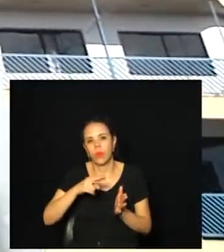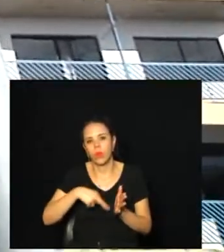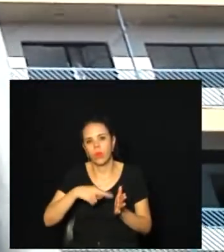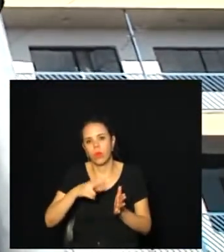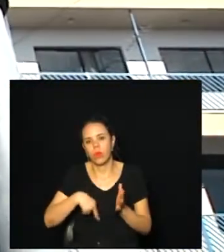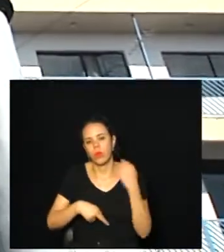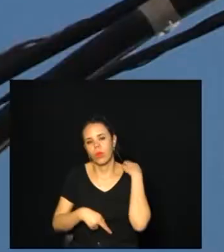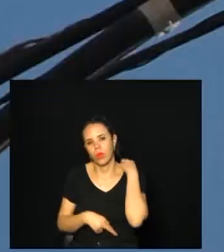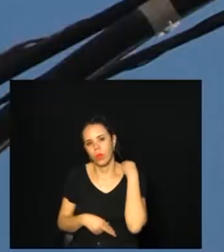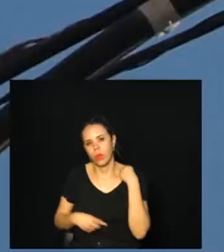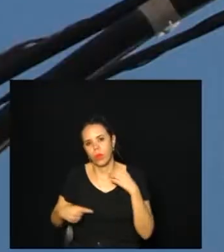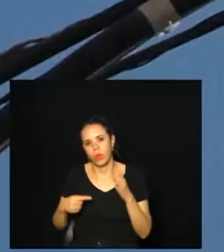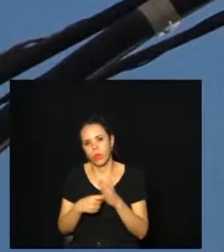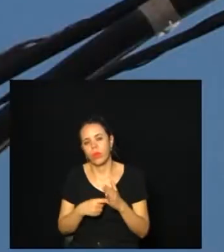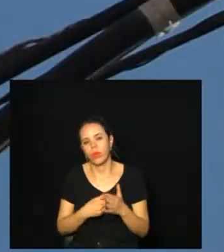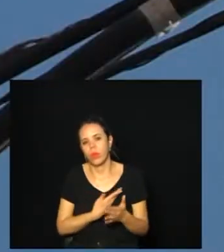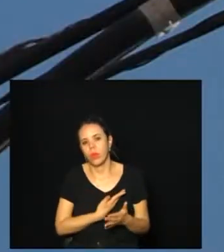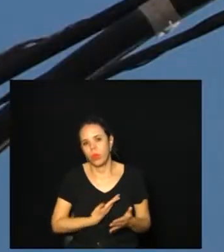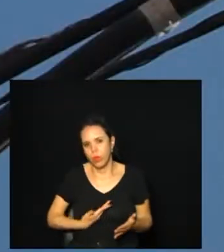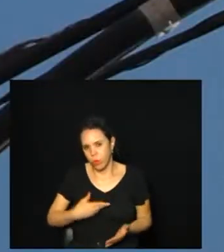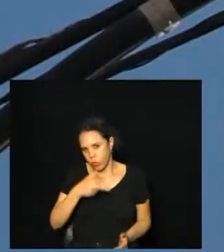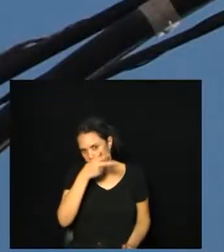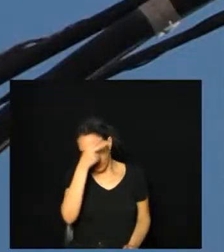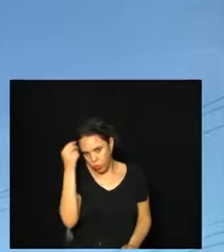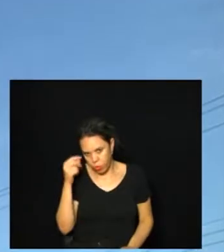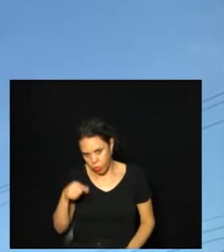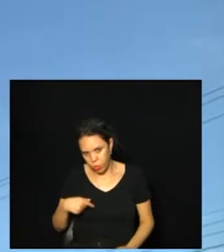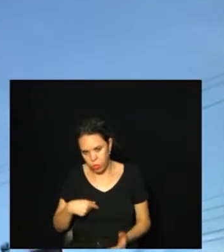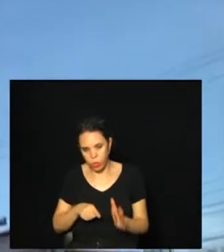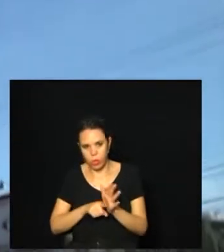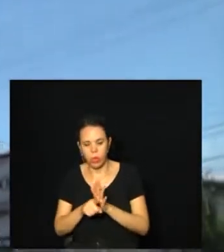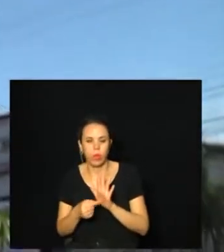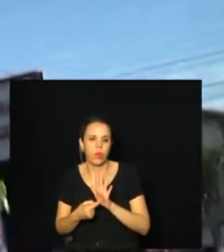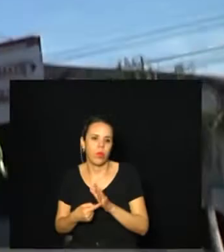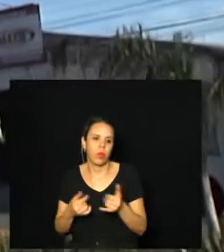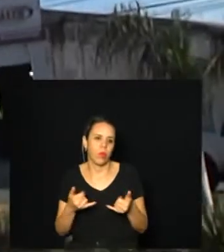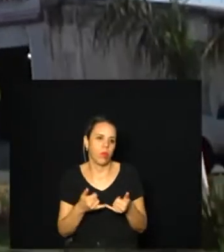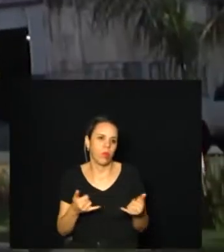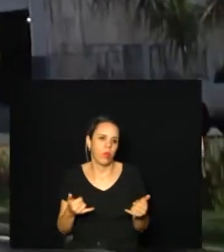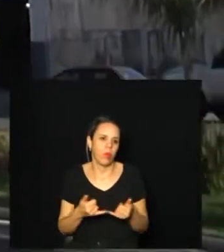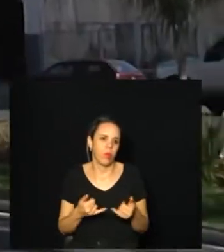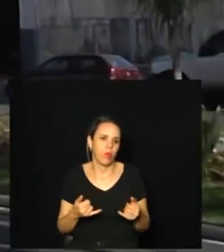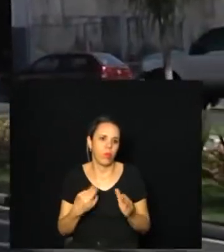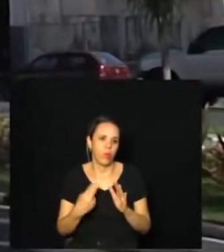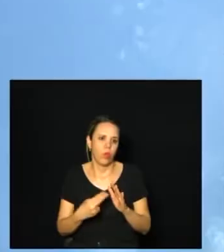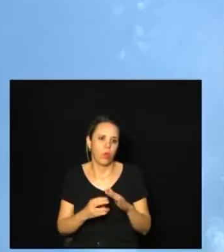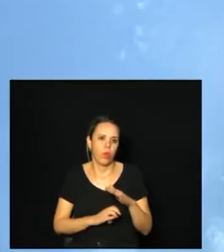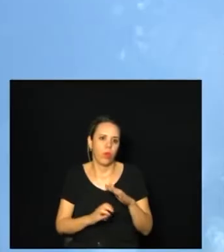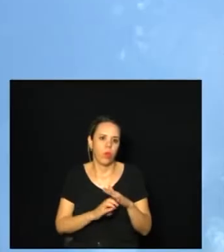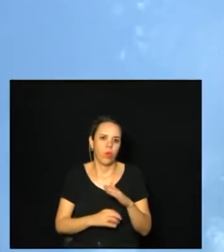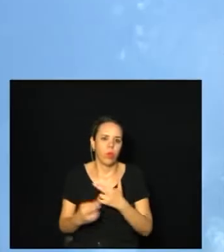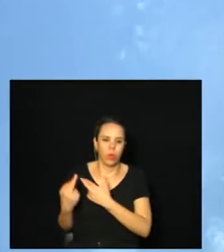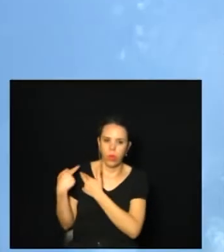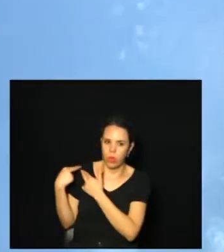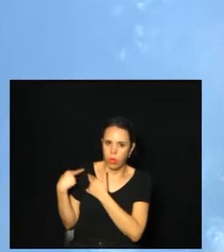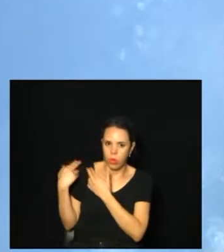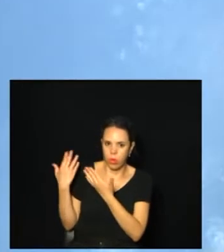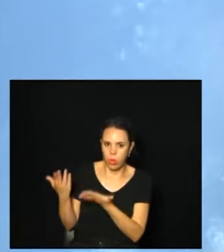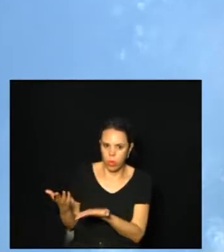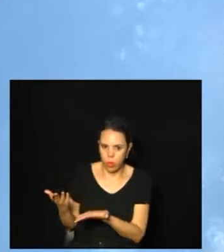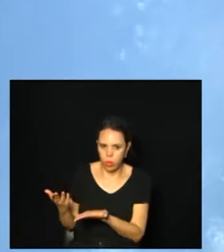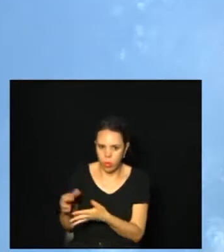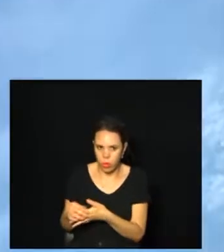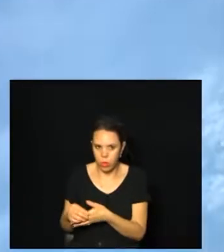das notificações para o Poder Executivo e a identificação dos cabos com o nome da empresa responsável, além